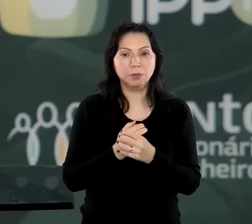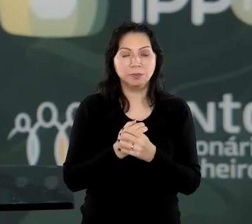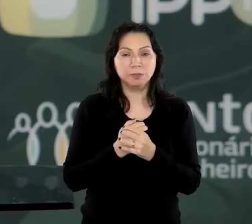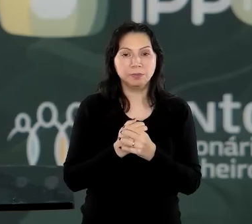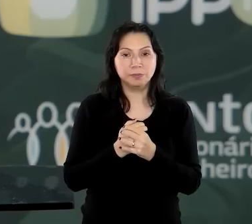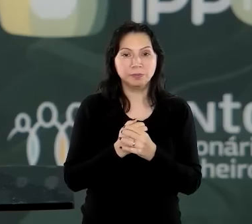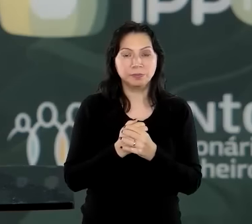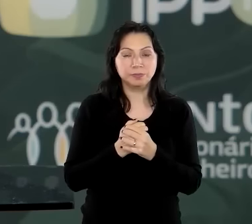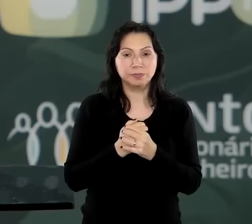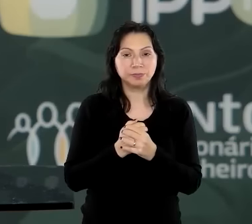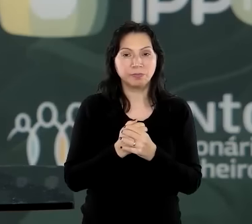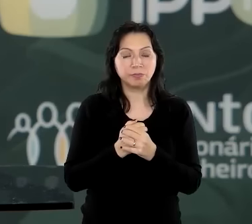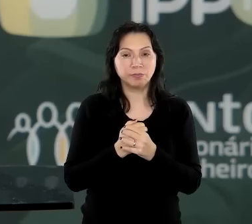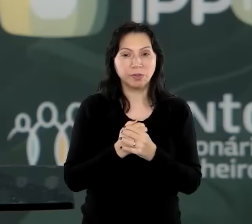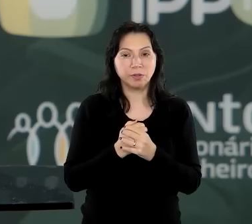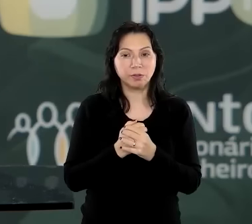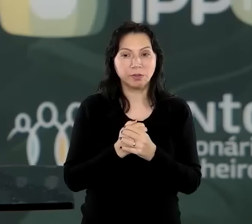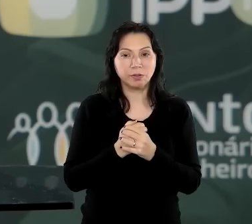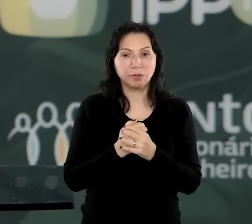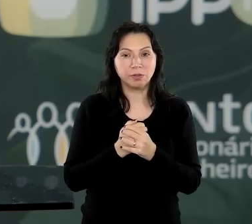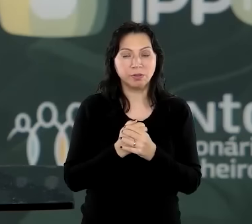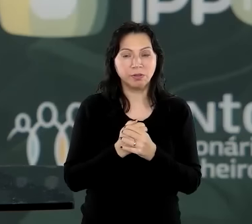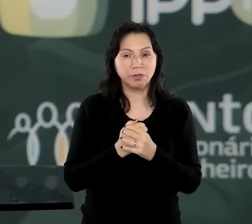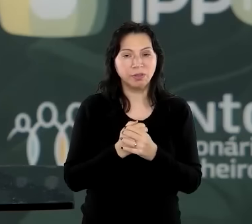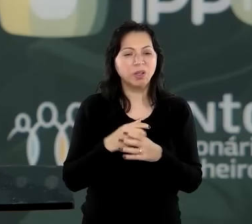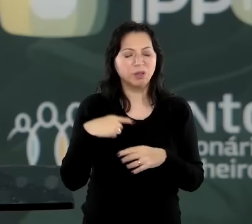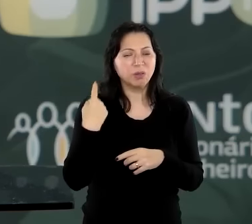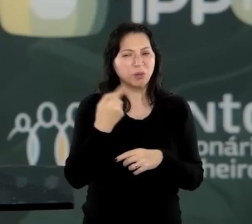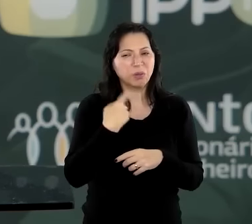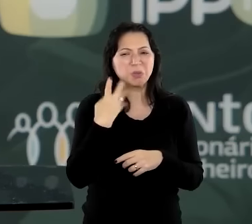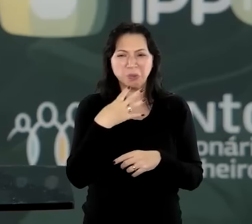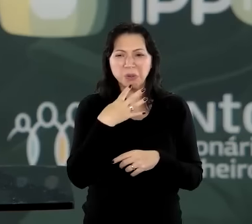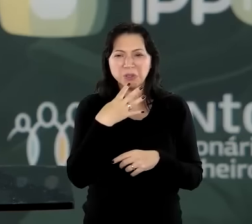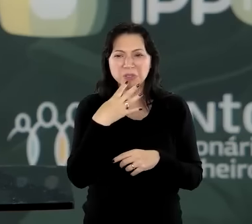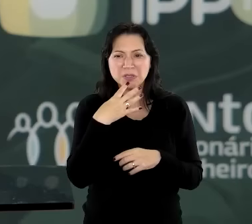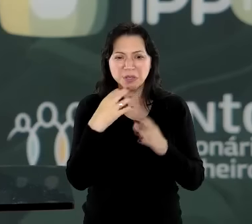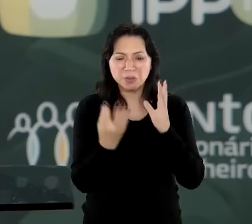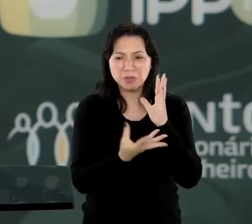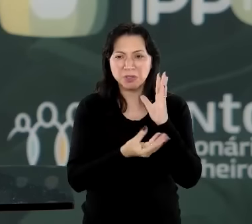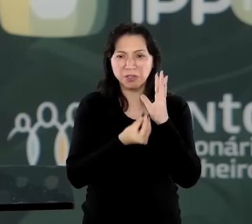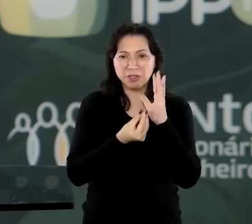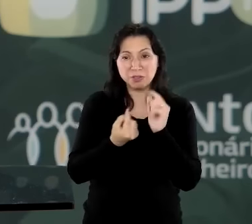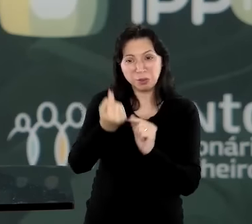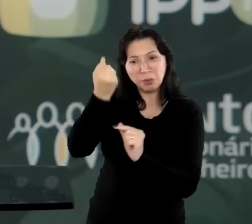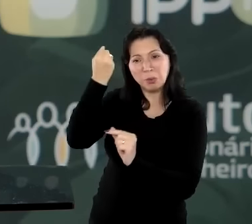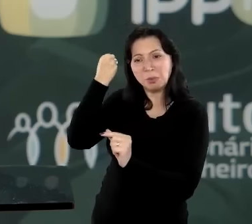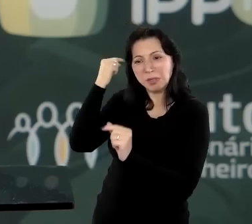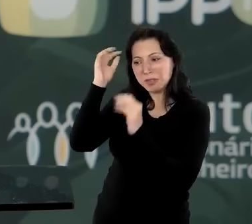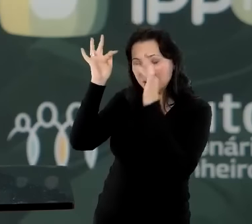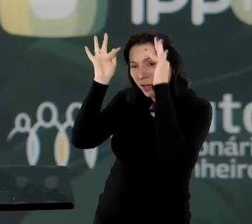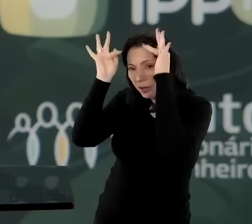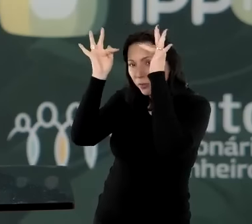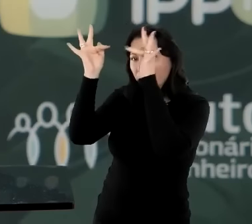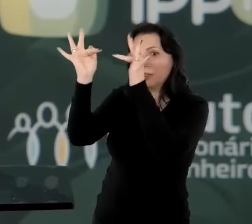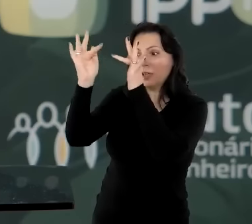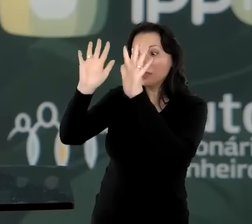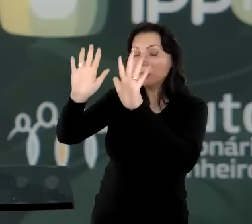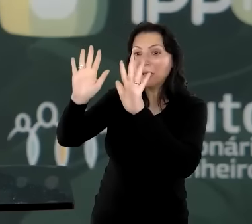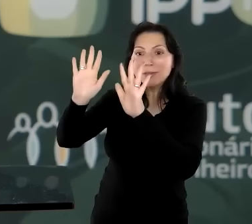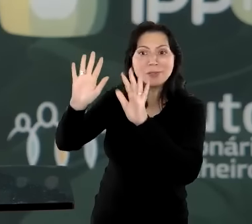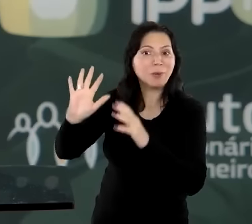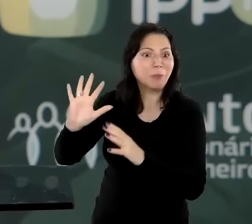Quantos de nós já não sabemos de igrejas que outrora foram fiéis e de repente se desviaram do